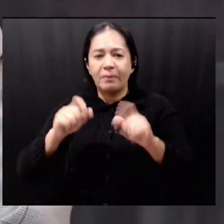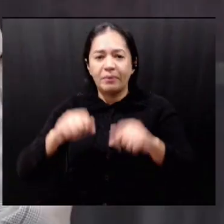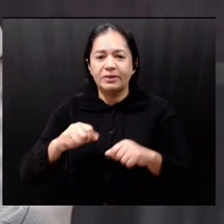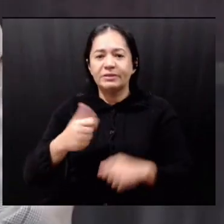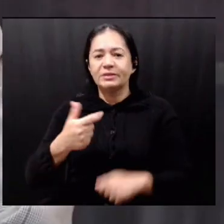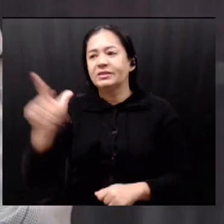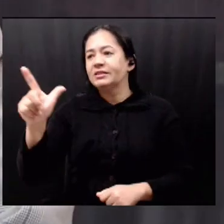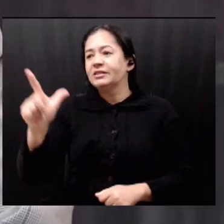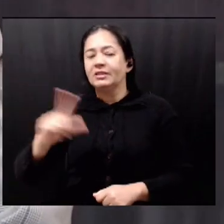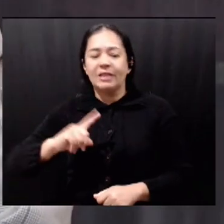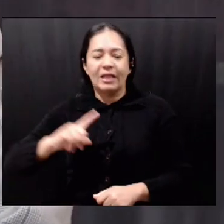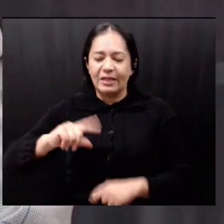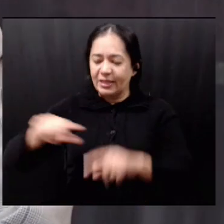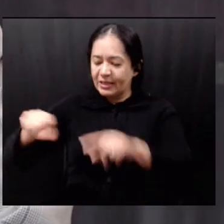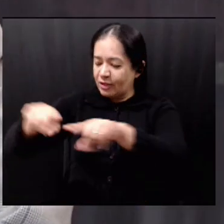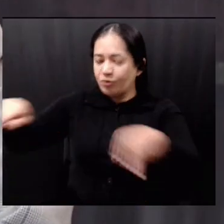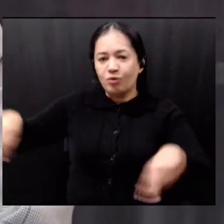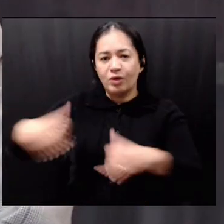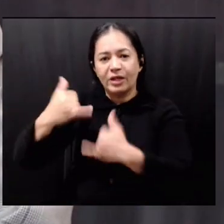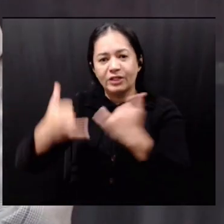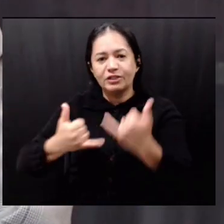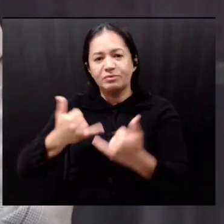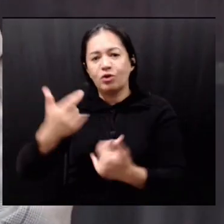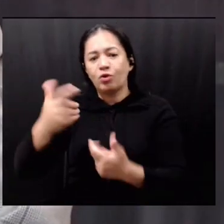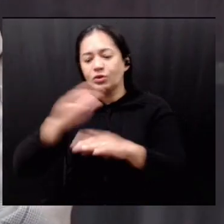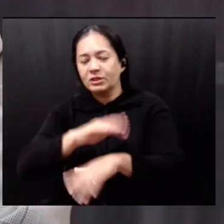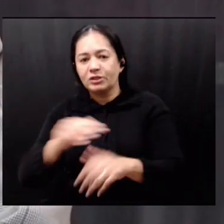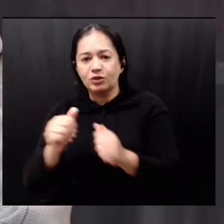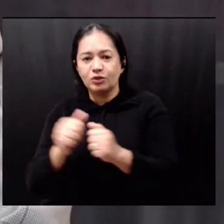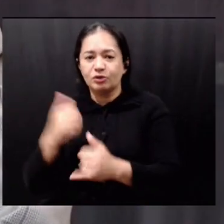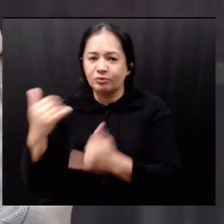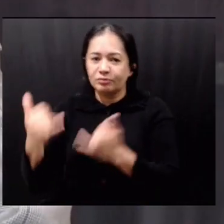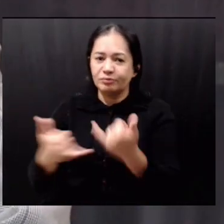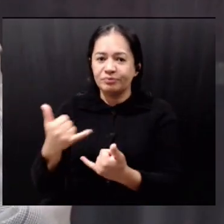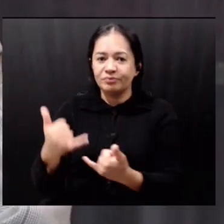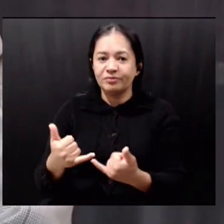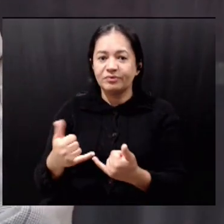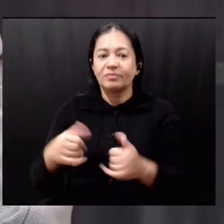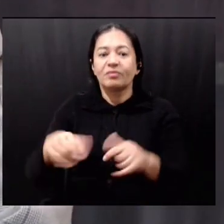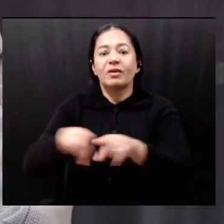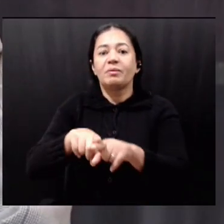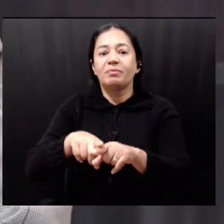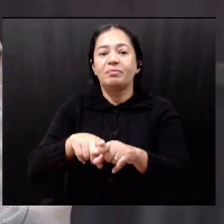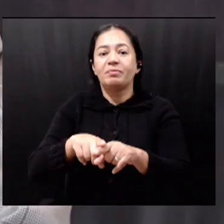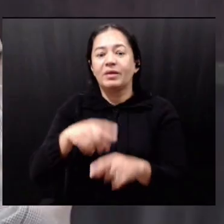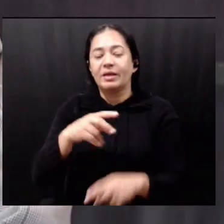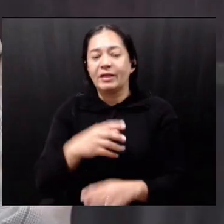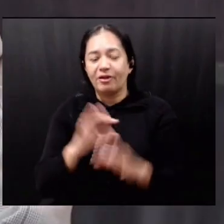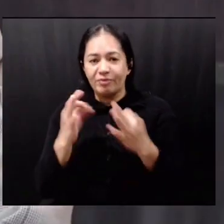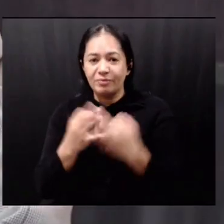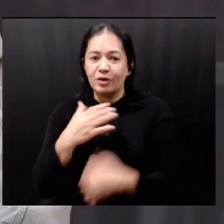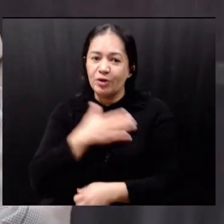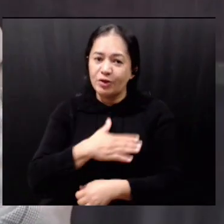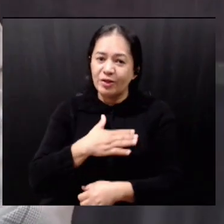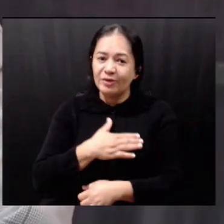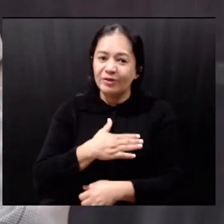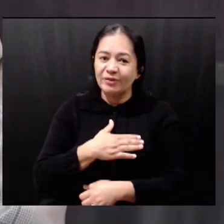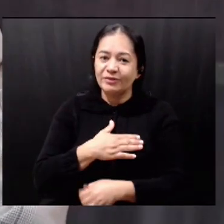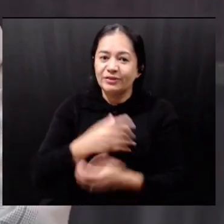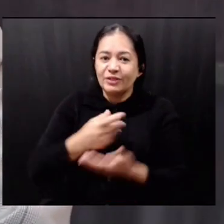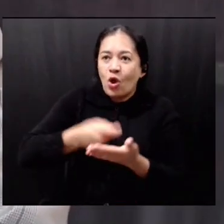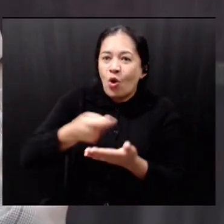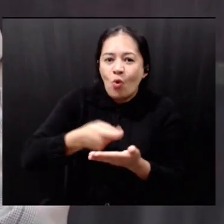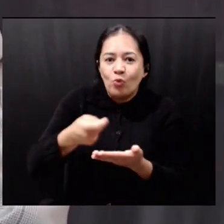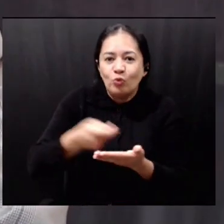desenvolver habilidades sociais. Você pode levar jogos, assim, que até os pais vão gostar e eles vão participar, né? Sim. Então, Uno, assim, jogos de cartas, sabe? Que eles